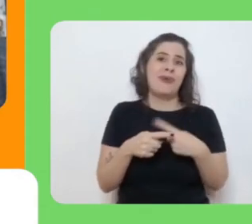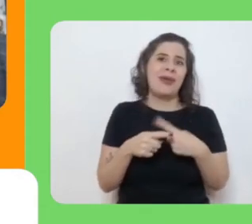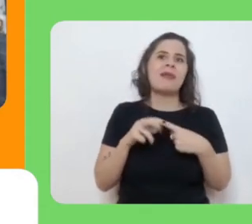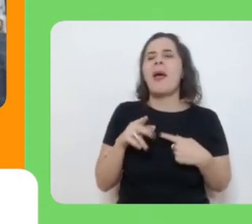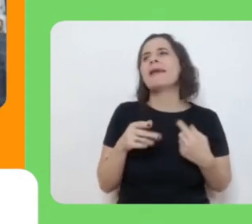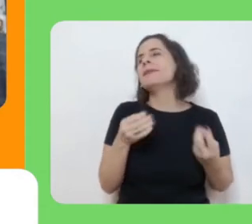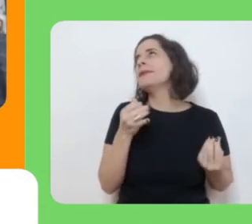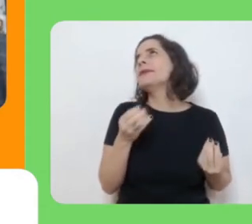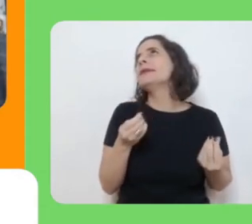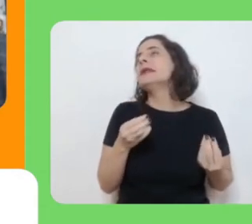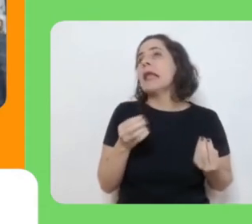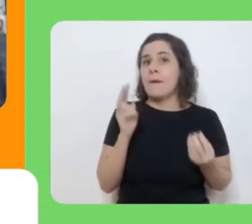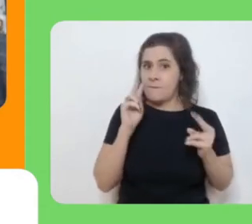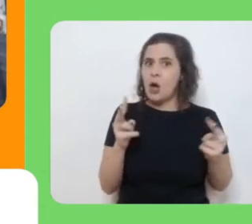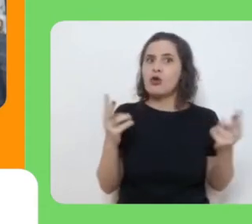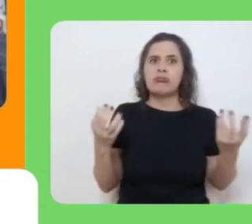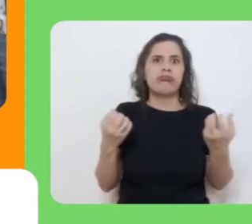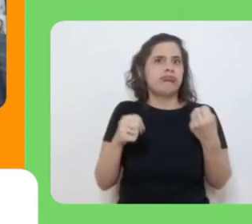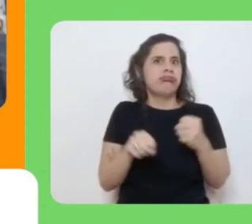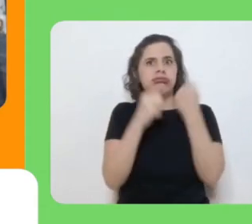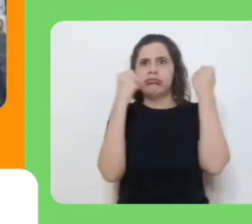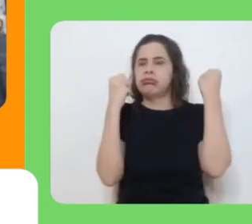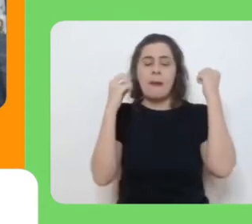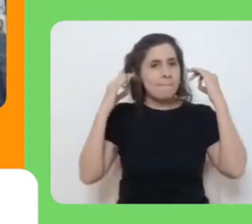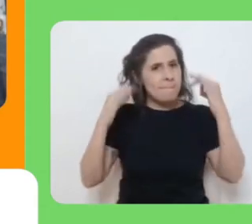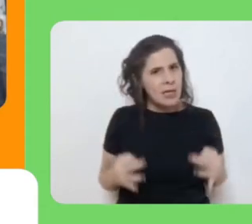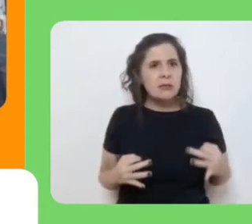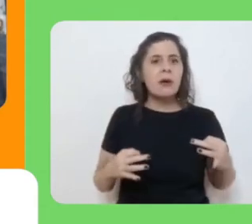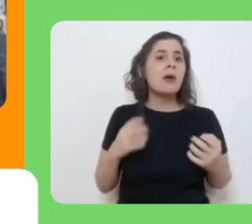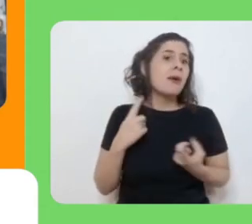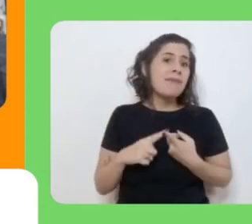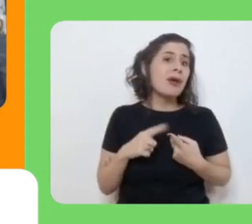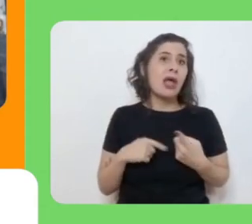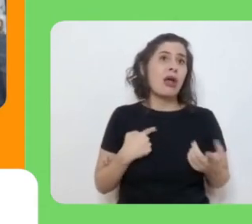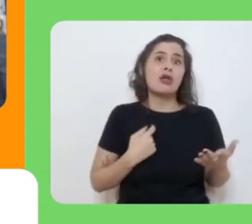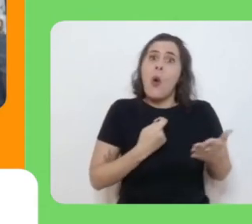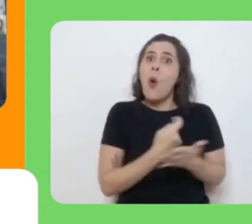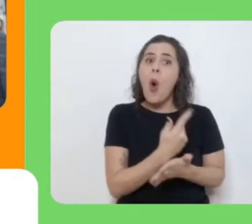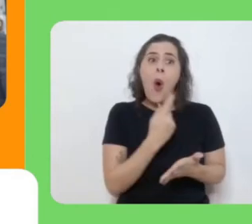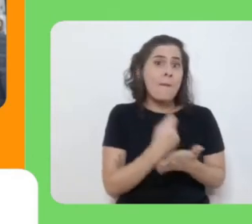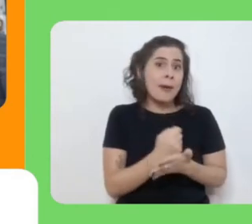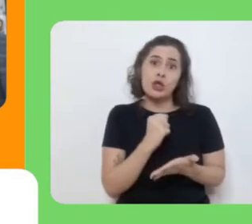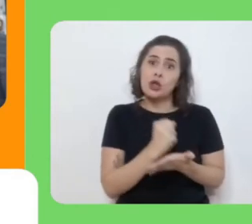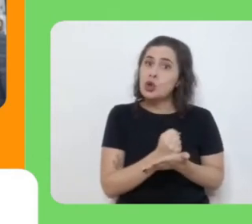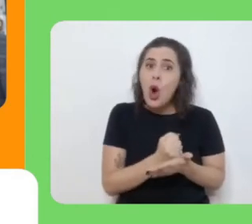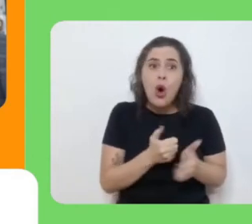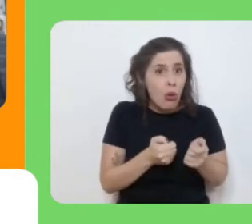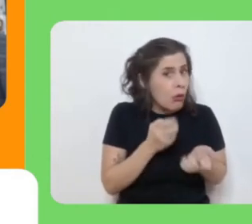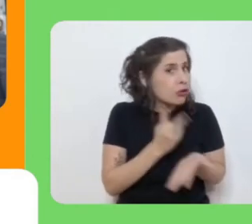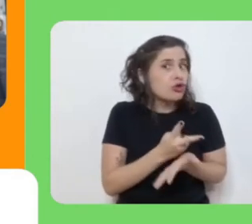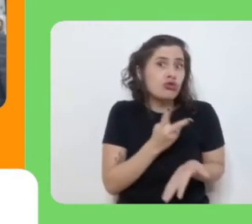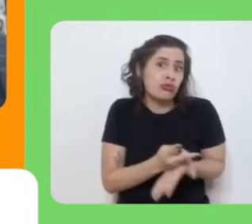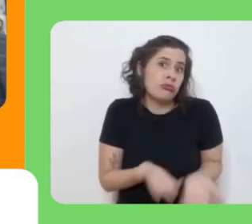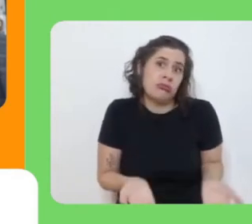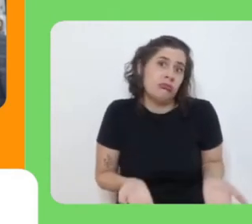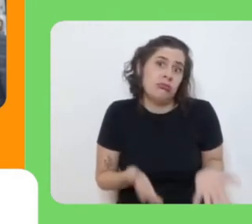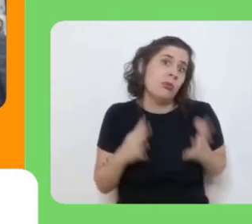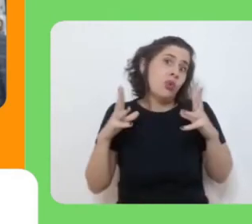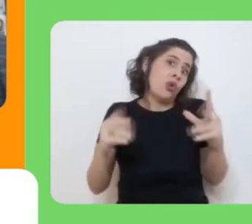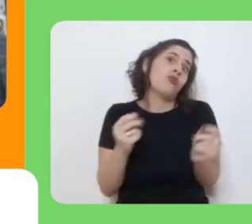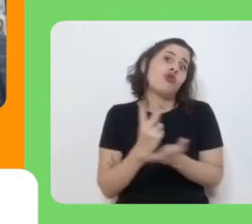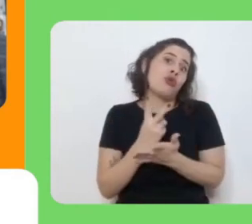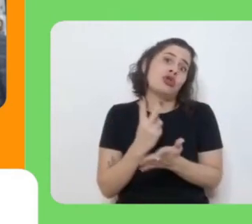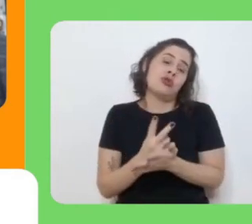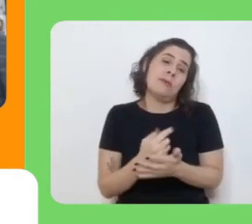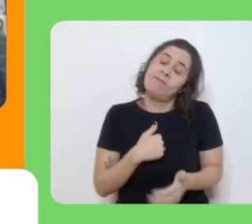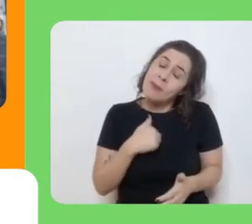crash. A gente está vivendo um crash que é bem peculiar nesse sentido, porque a gente continua comprando o jogo, né? O povo continua comprando o jogo. Então,